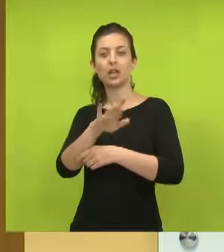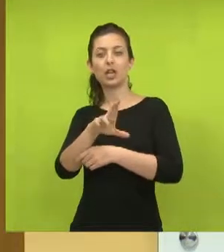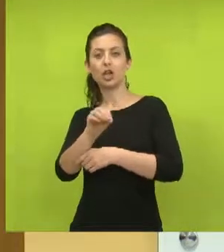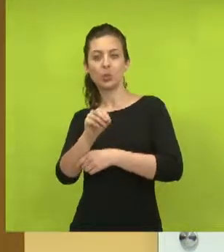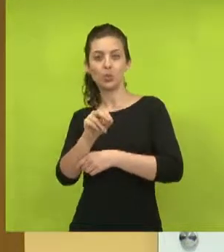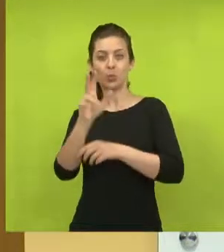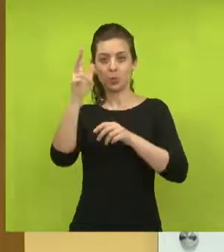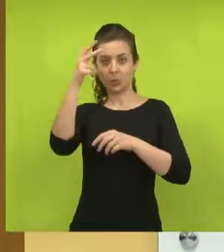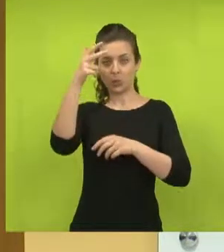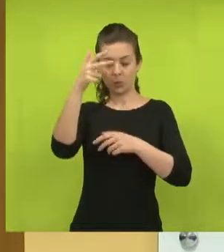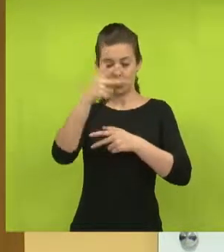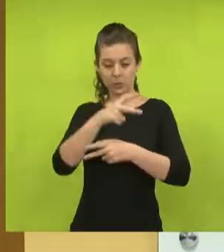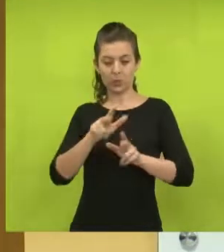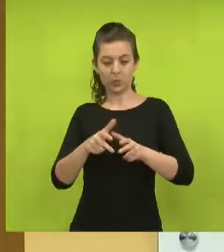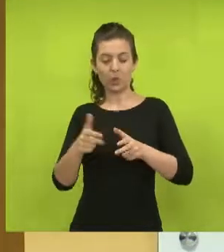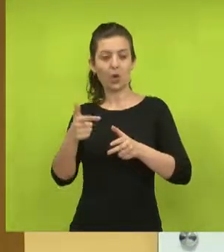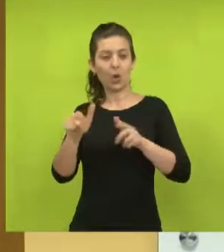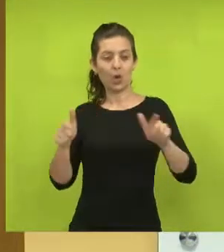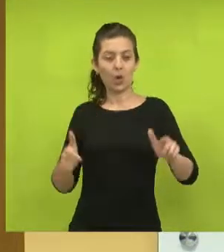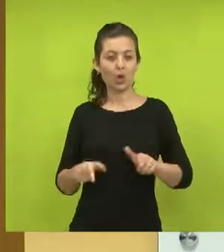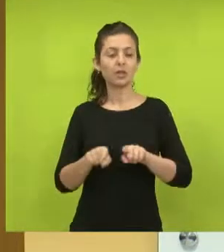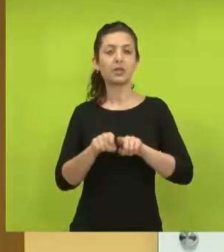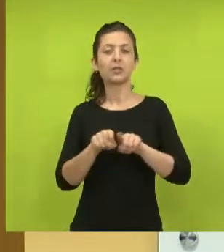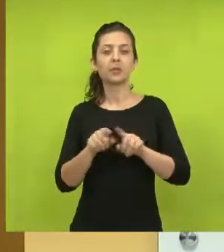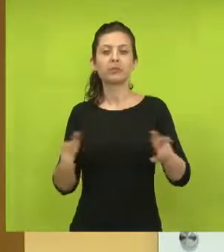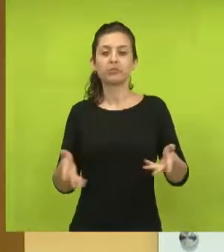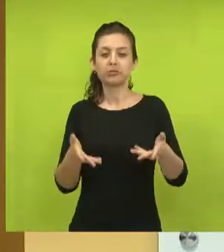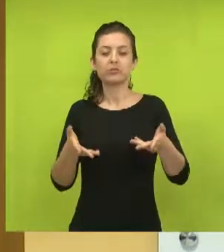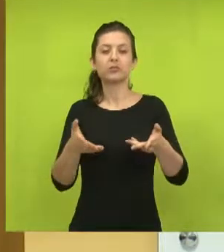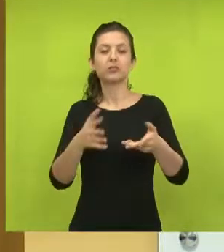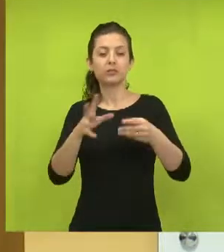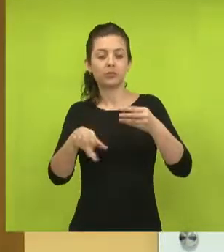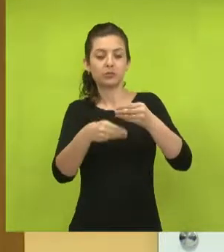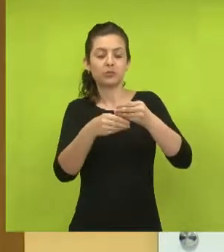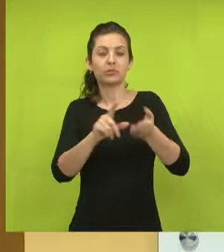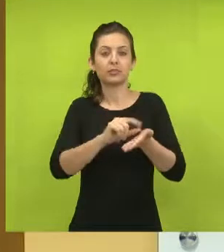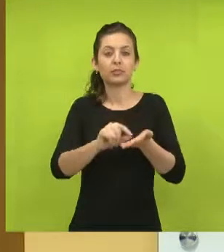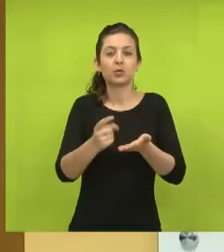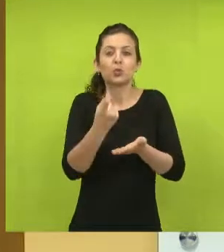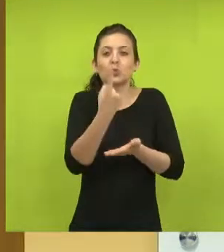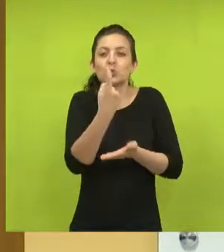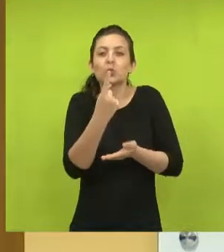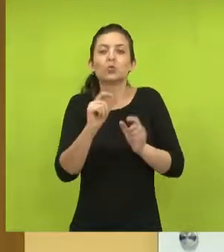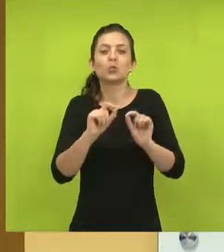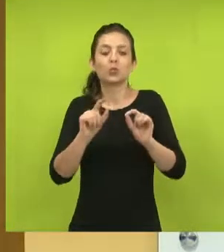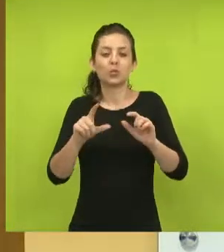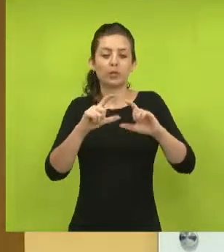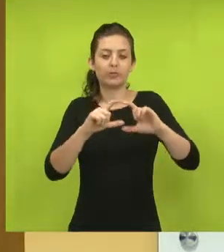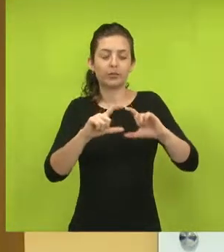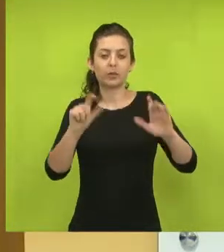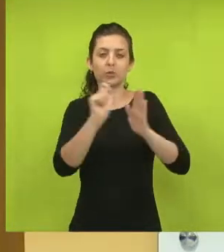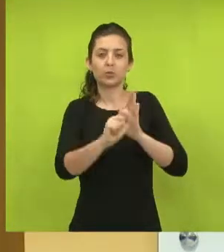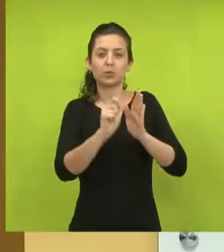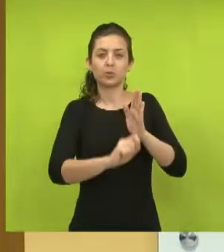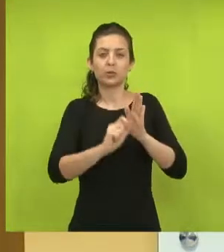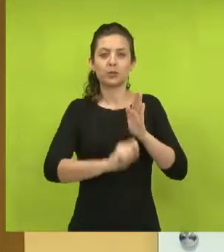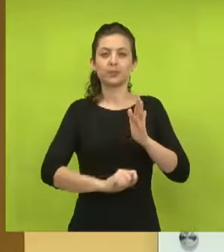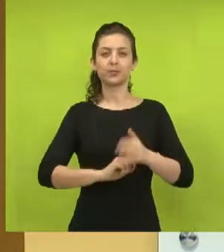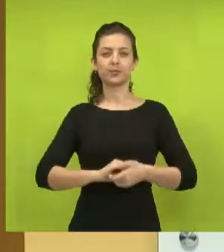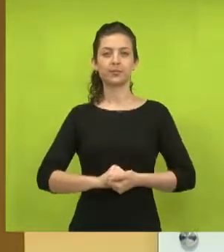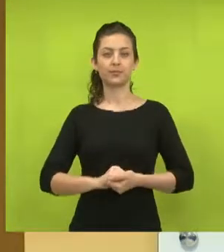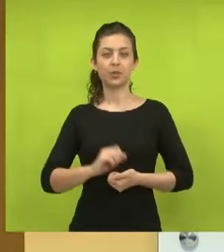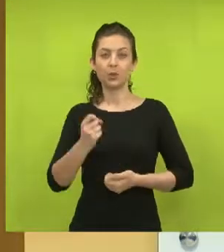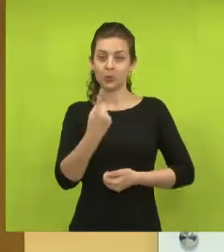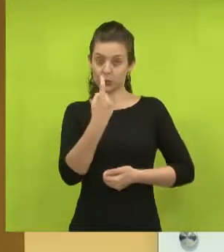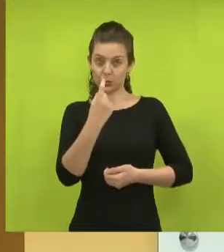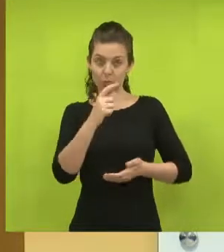Municipal e da outras providências. Fica acrescido do parágrafo único com a seguinte redação.